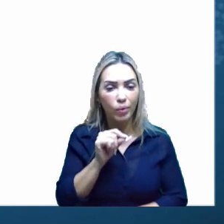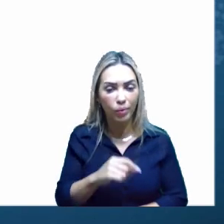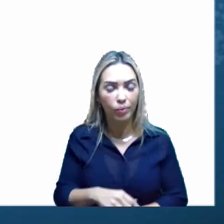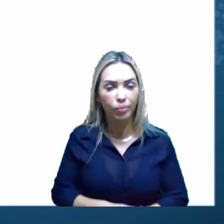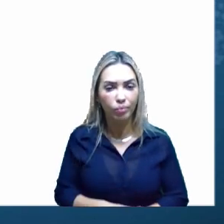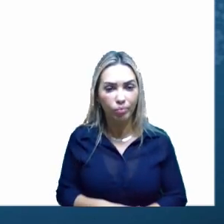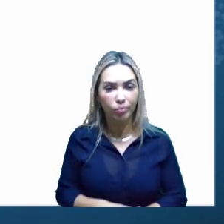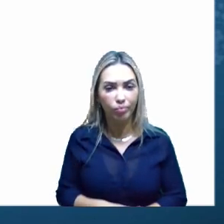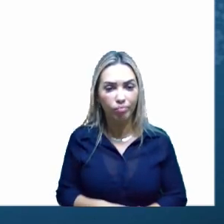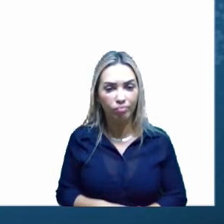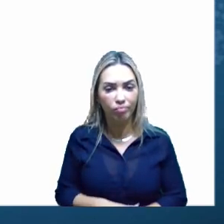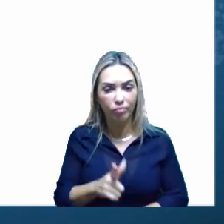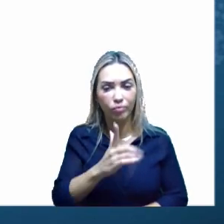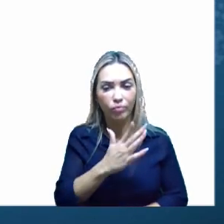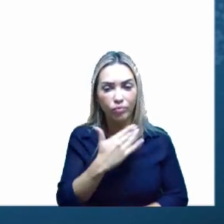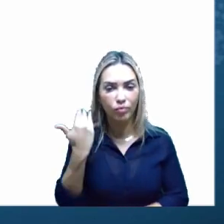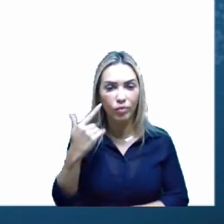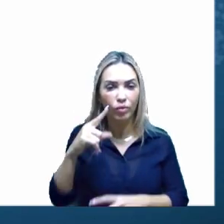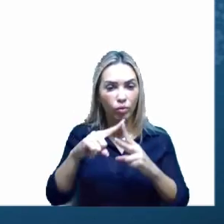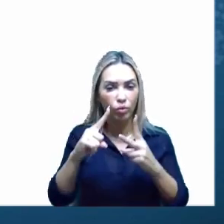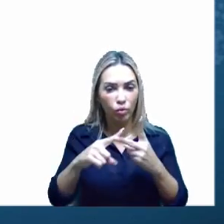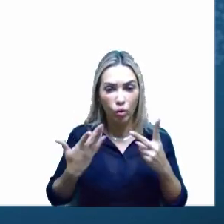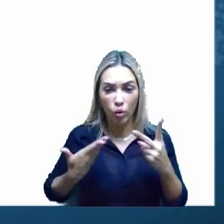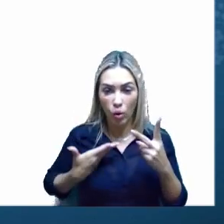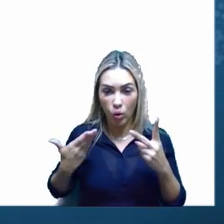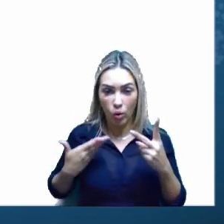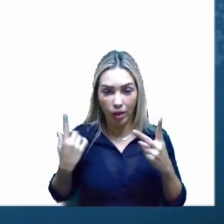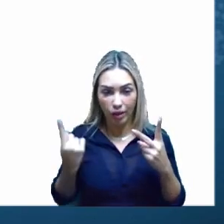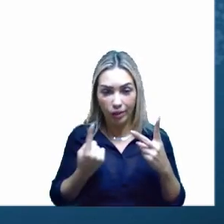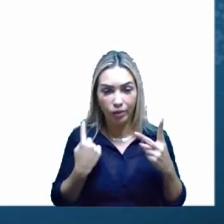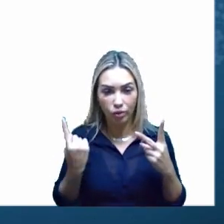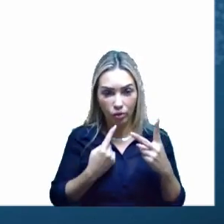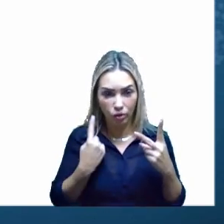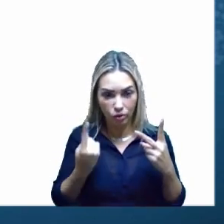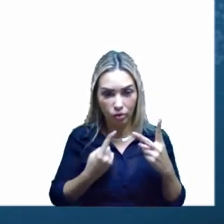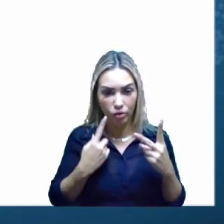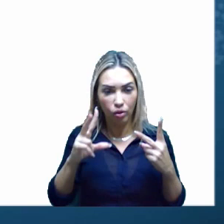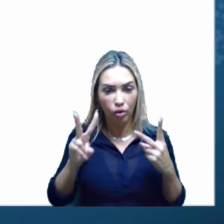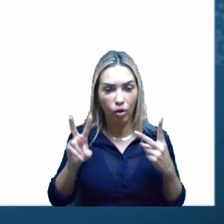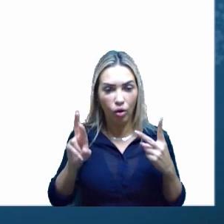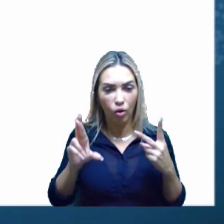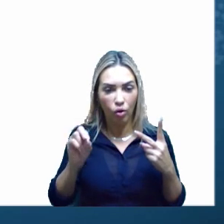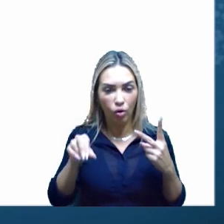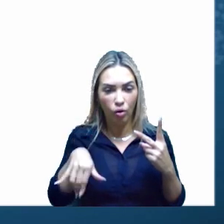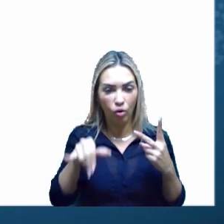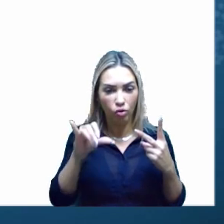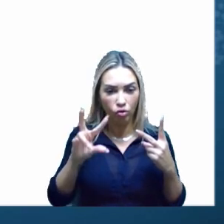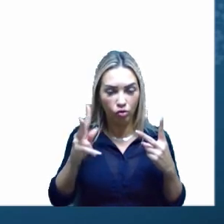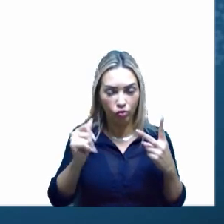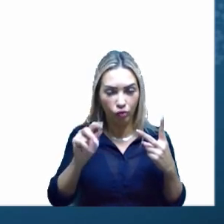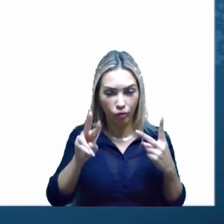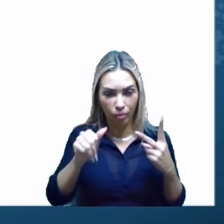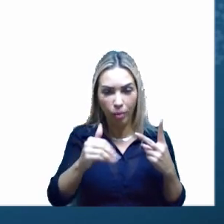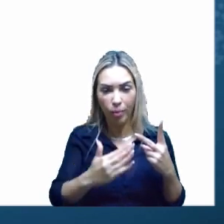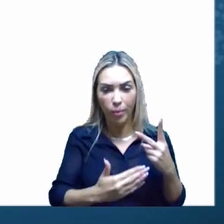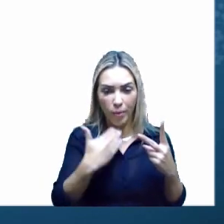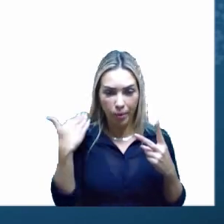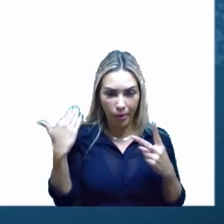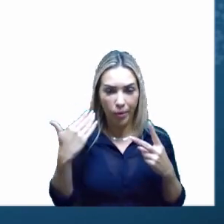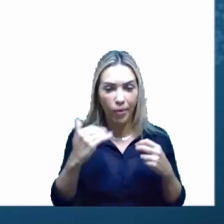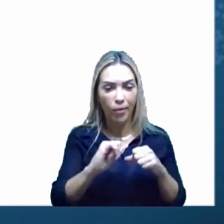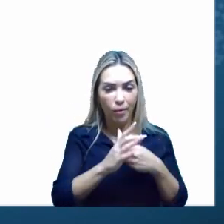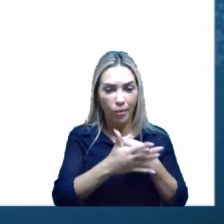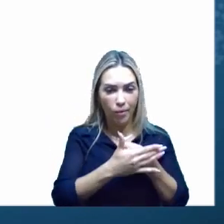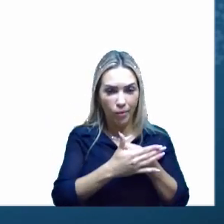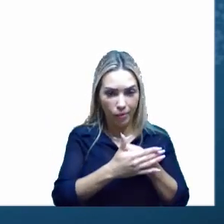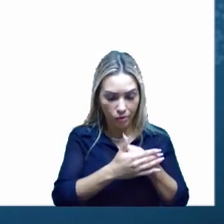o falecimento de 2 colegas nossos, Roy Chavuma, que morreu de Covid-19, e